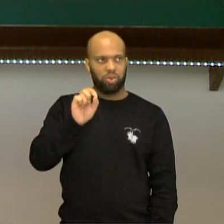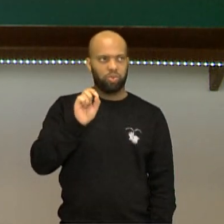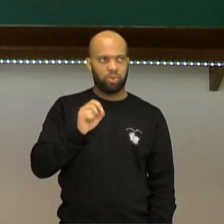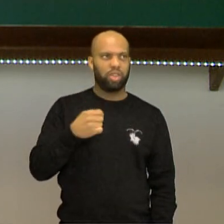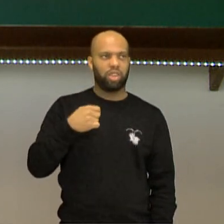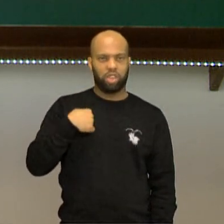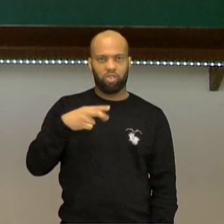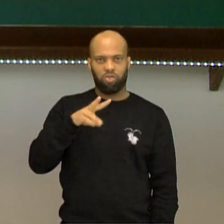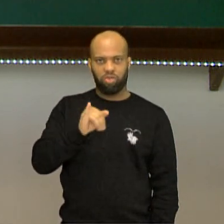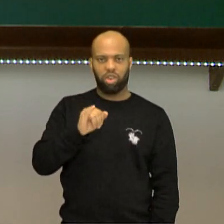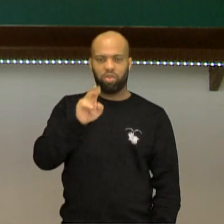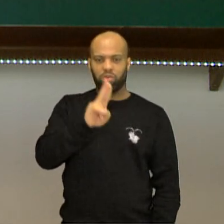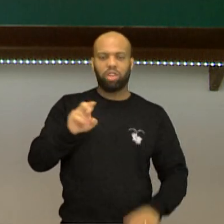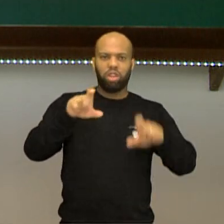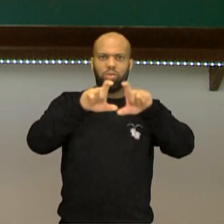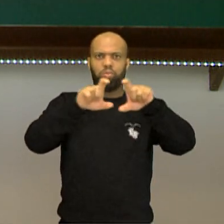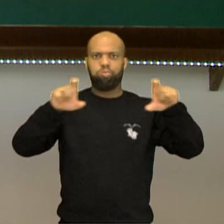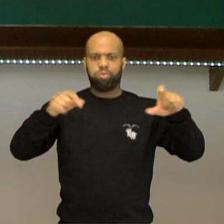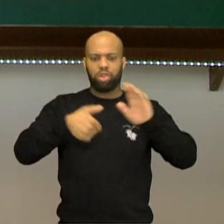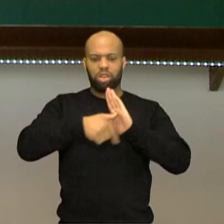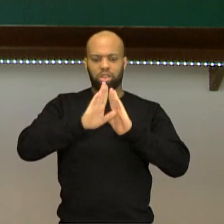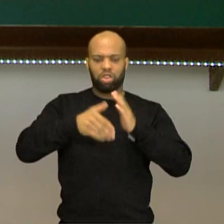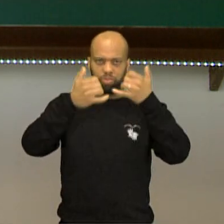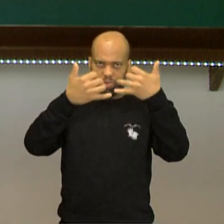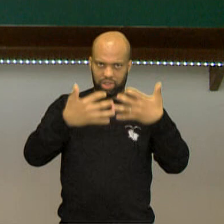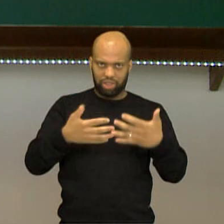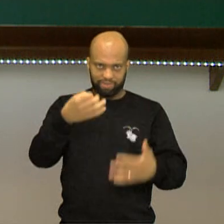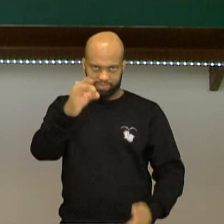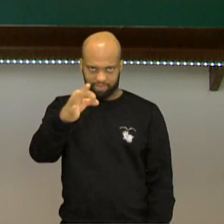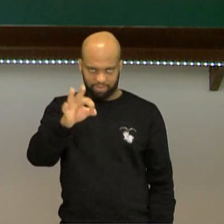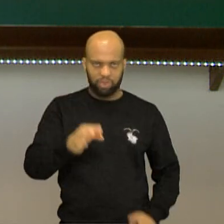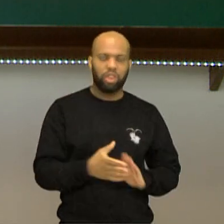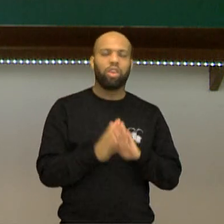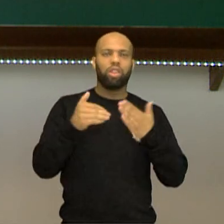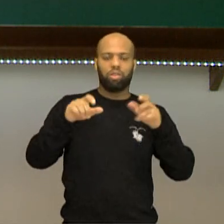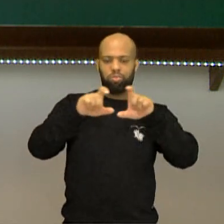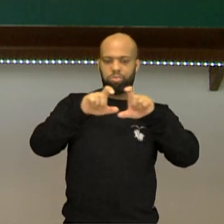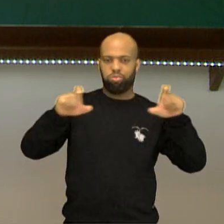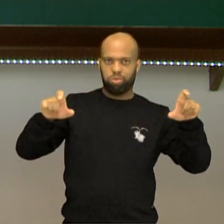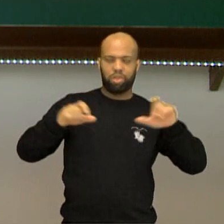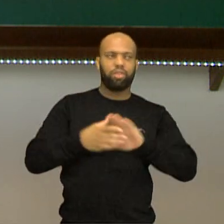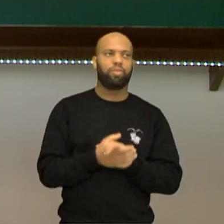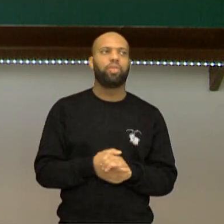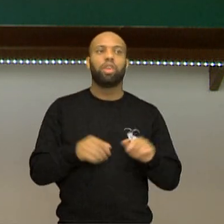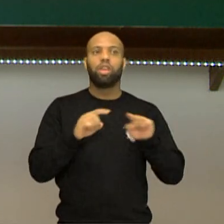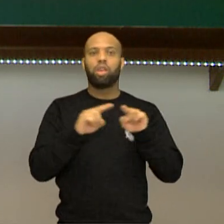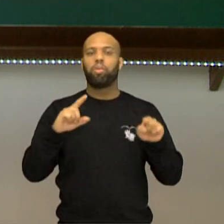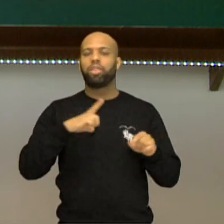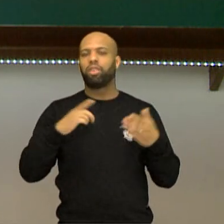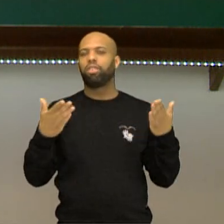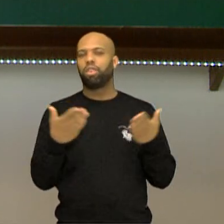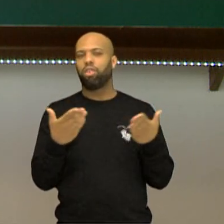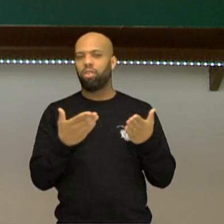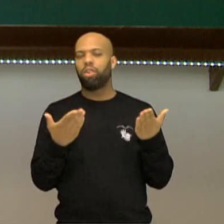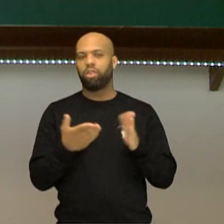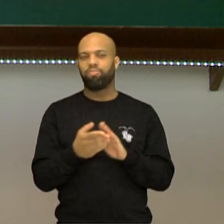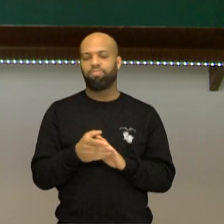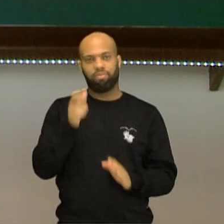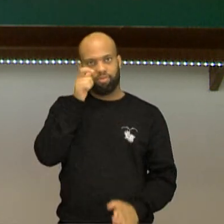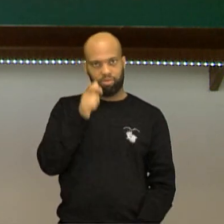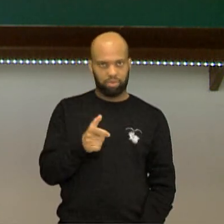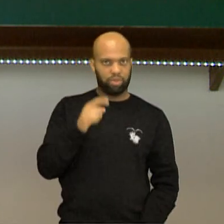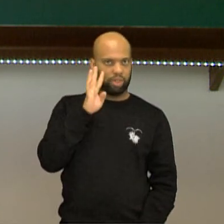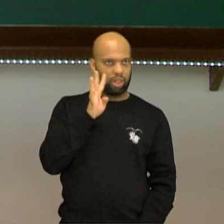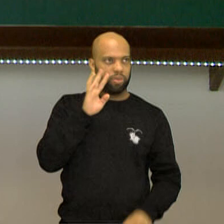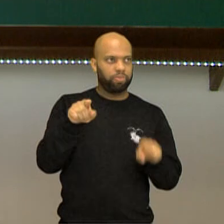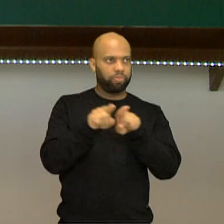utilizar aquela equação gigante que eu acabei falando para vocês, certo? Essa equação gigante aqui. Mas eu tenho um negócio interessante. Quando vocês